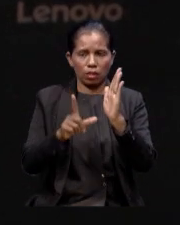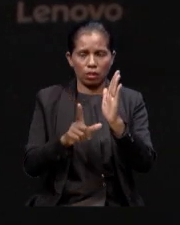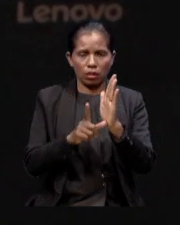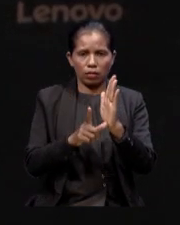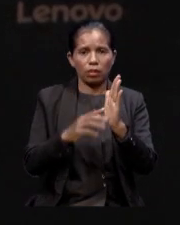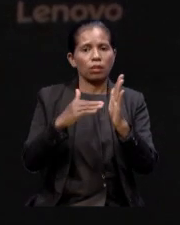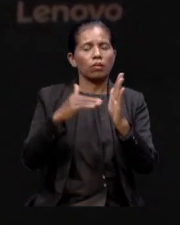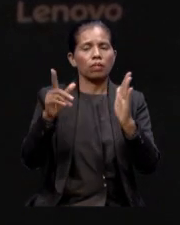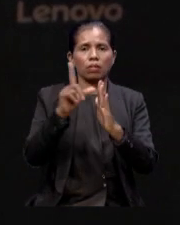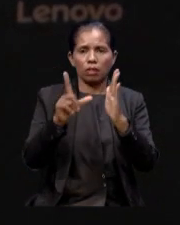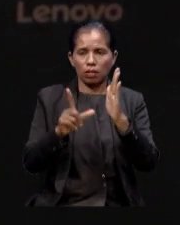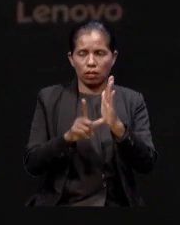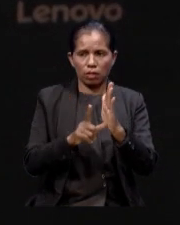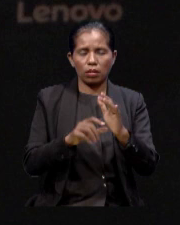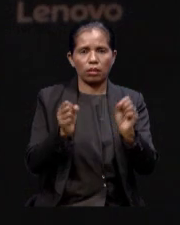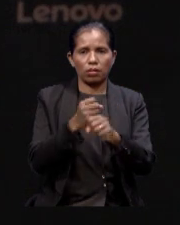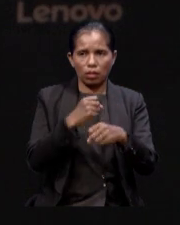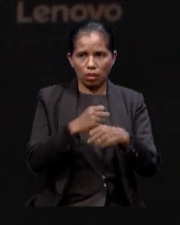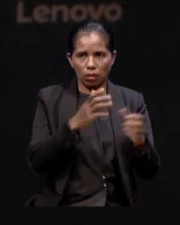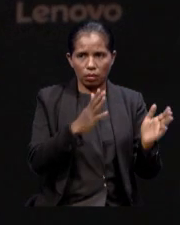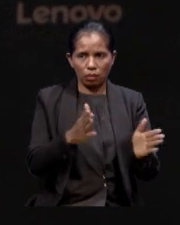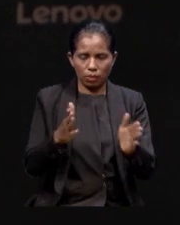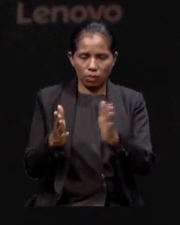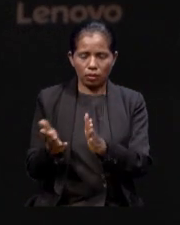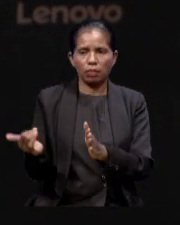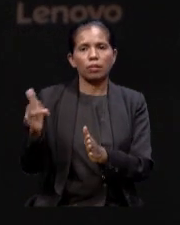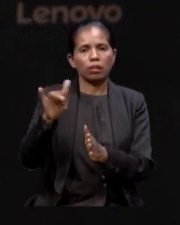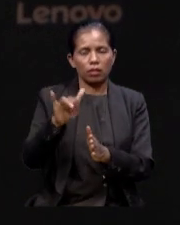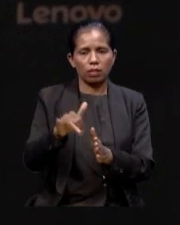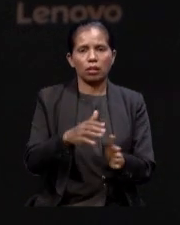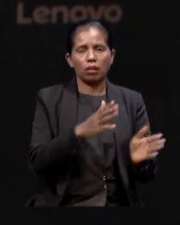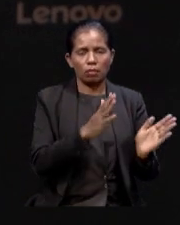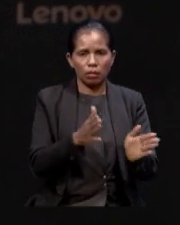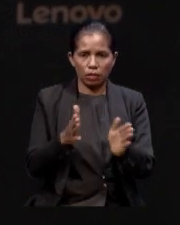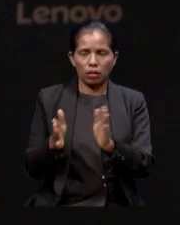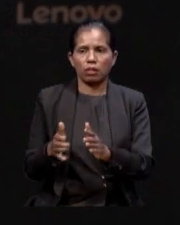irregularidade. Questão né se halo processo ba sira processo né